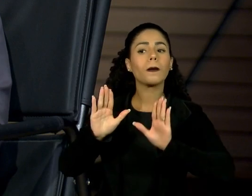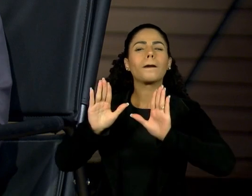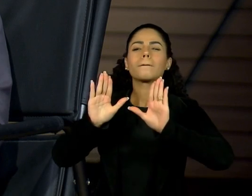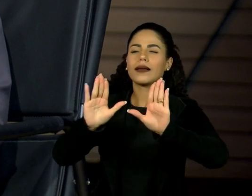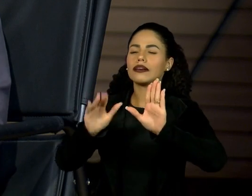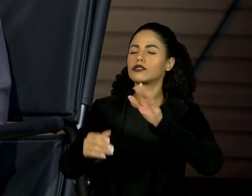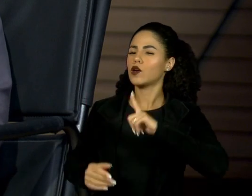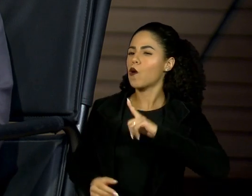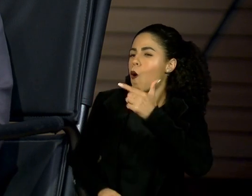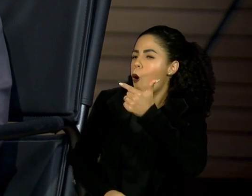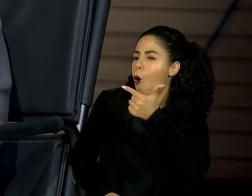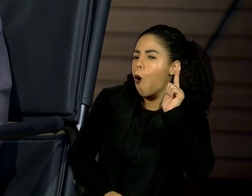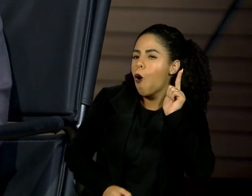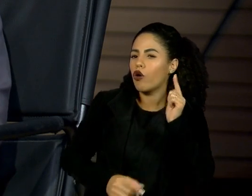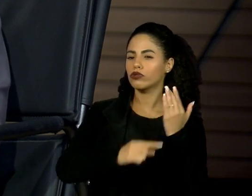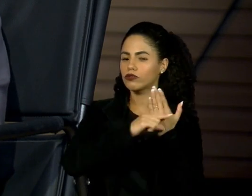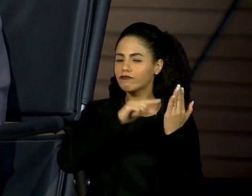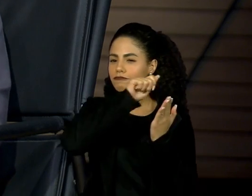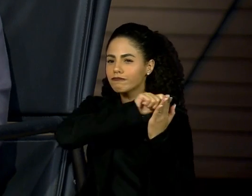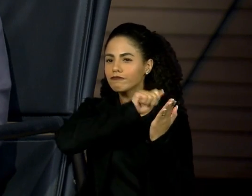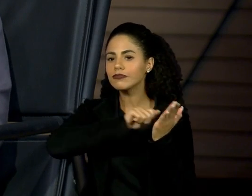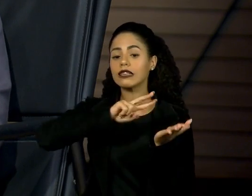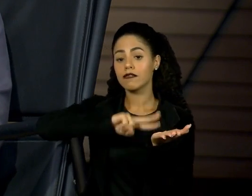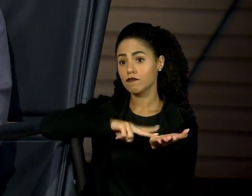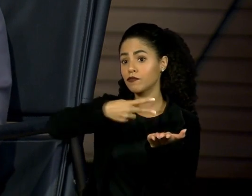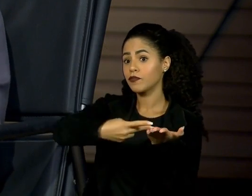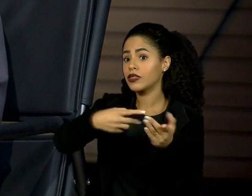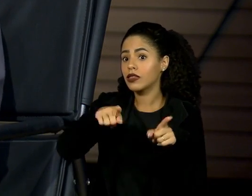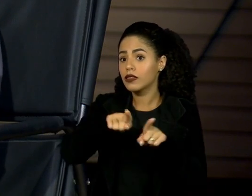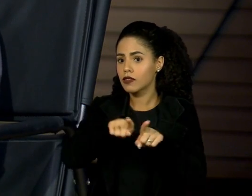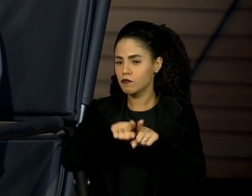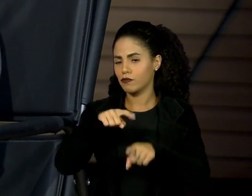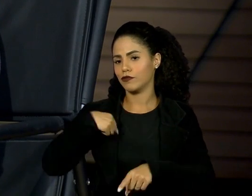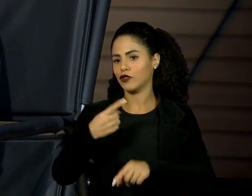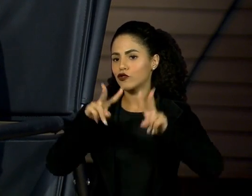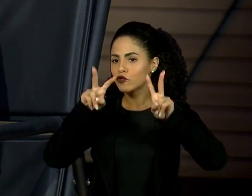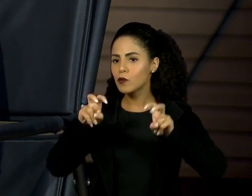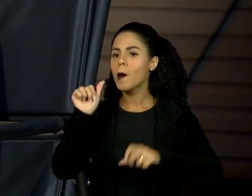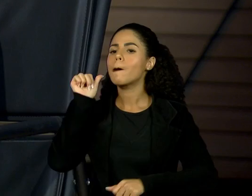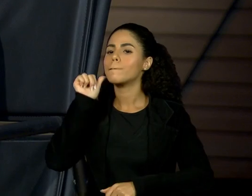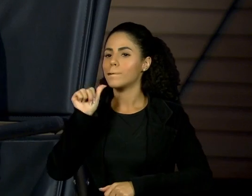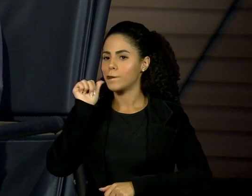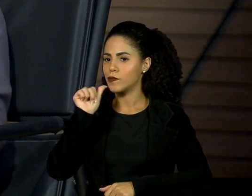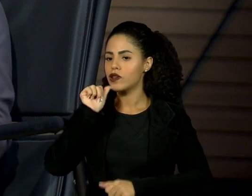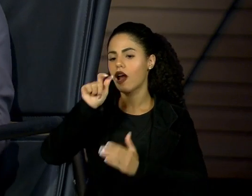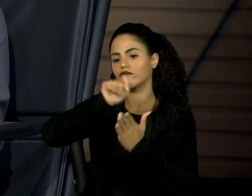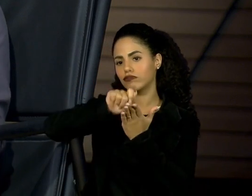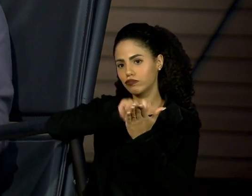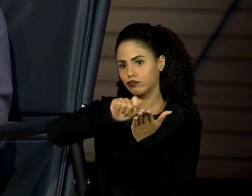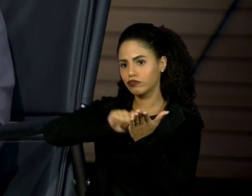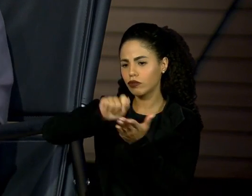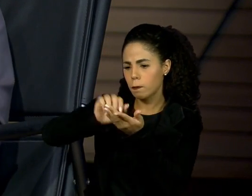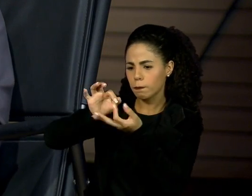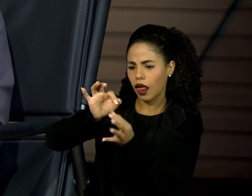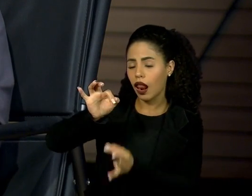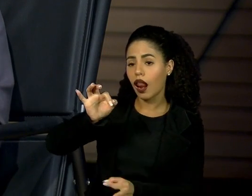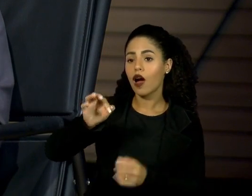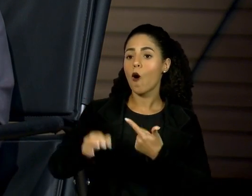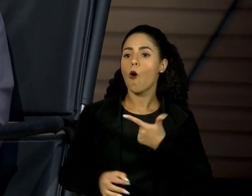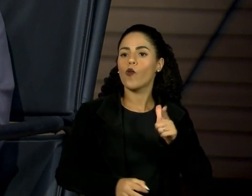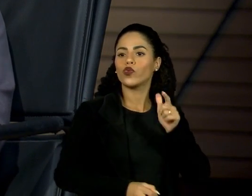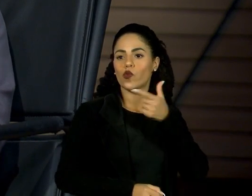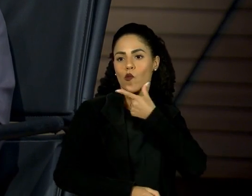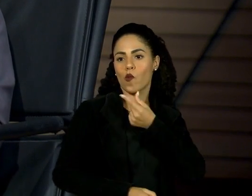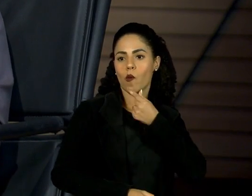tem um autor que ele está traduzido, como nós falamos de uma mulher que tem uma obra extensa, eu vou falar de um homem que tem uma